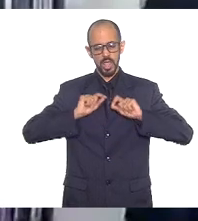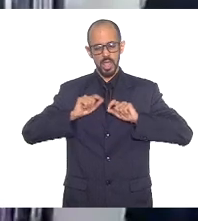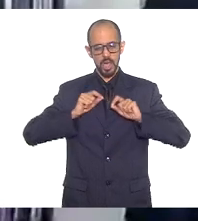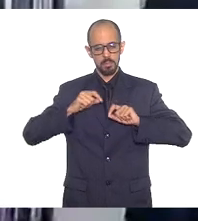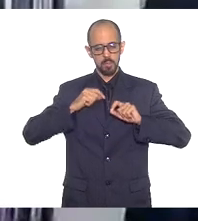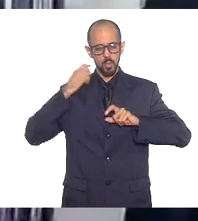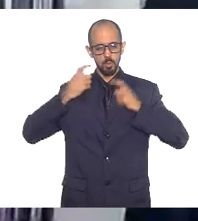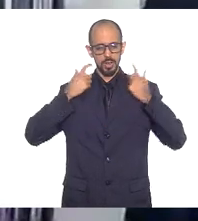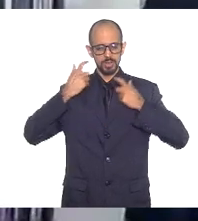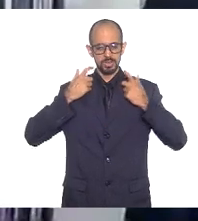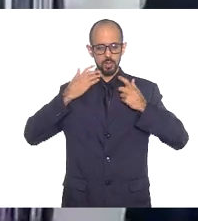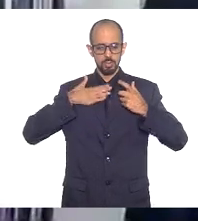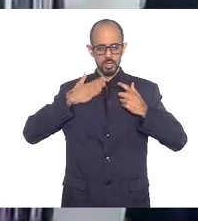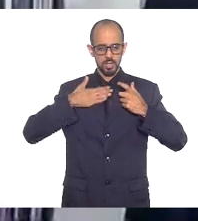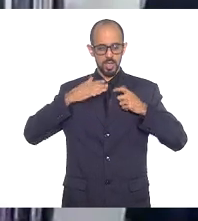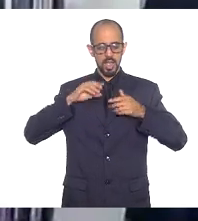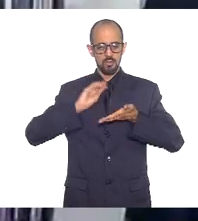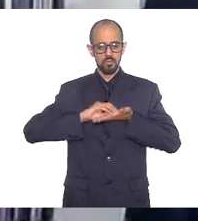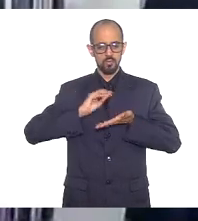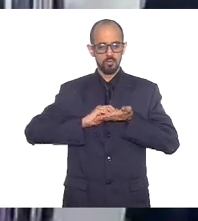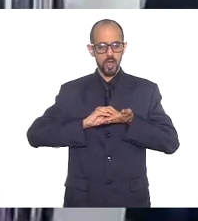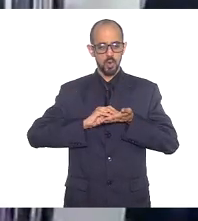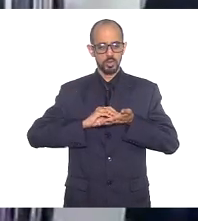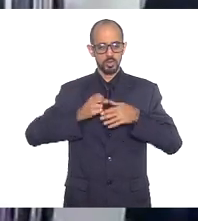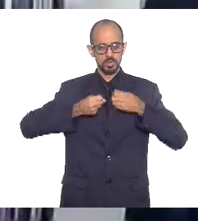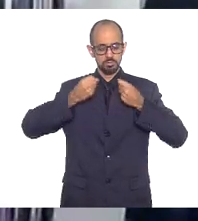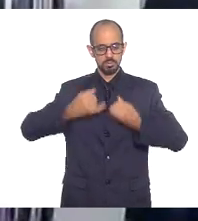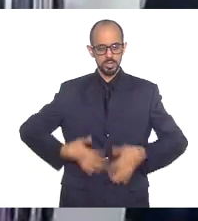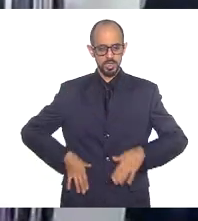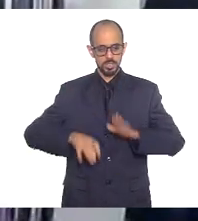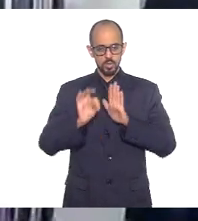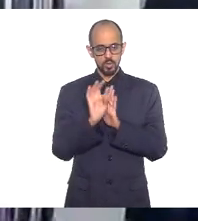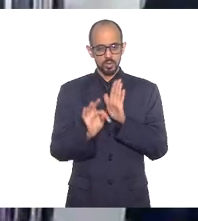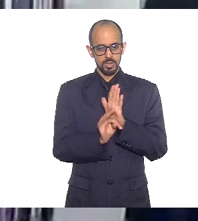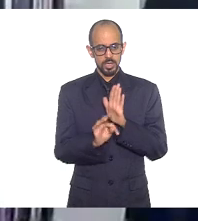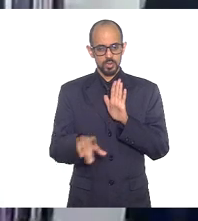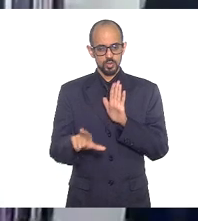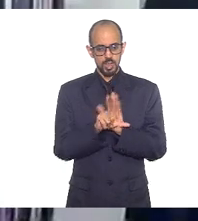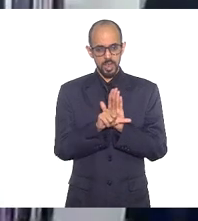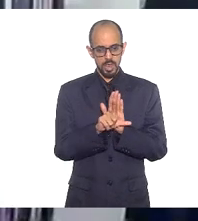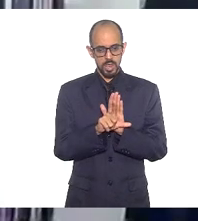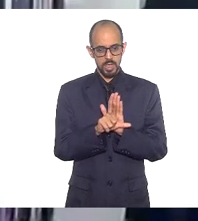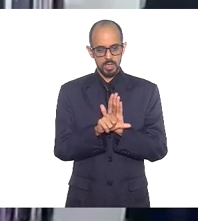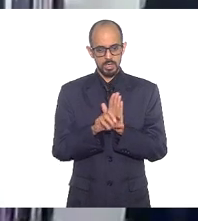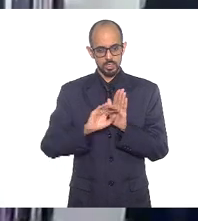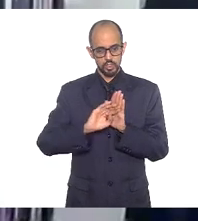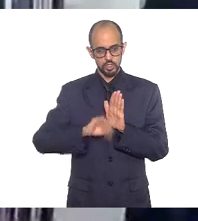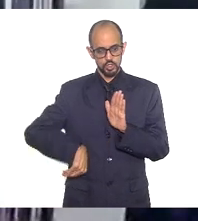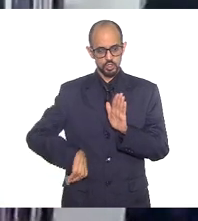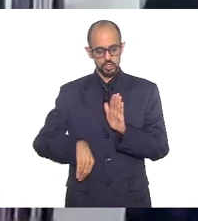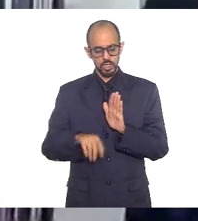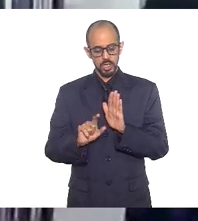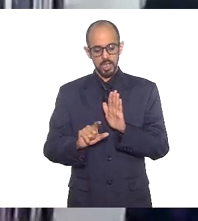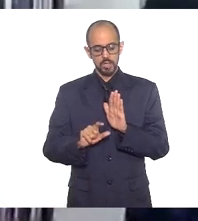com a falta de indicativos no texto da lei e rejeição de emendas que pudesse corrigir